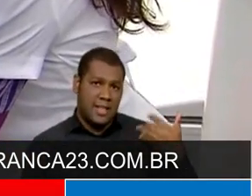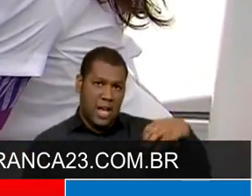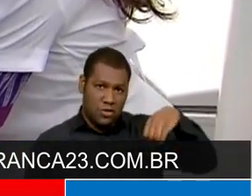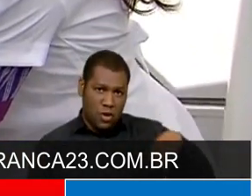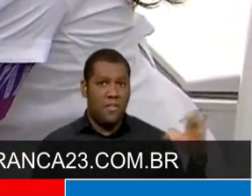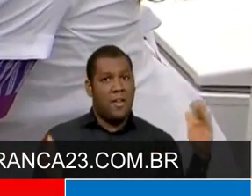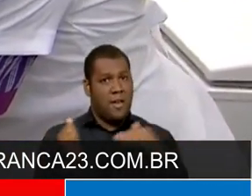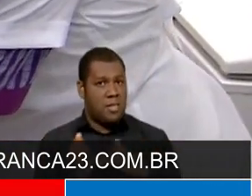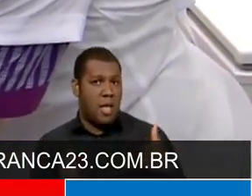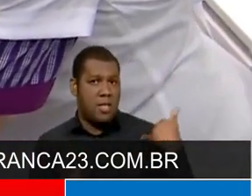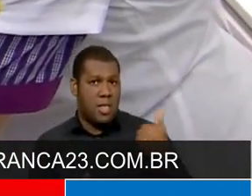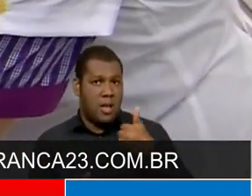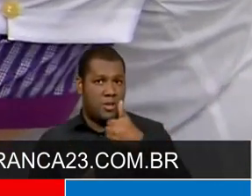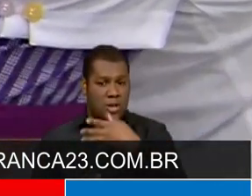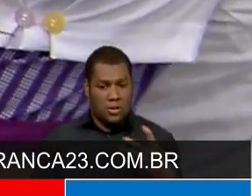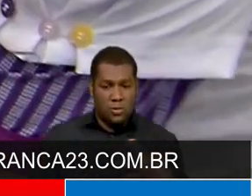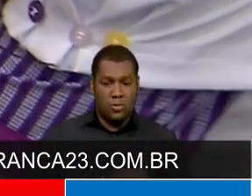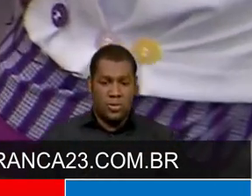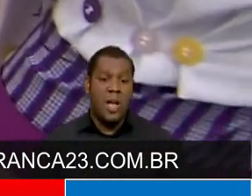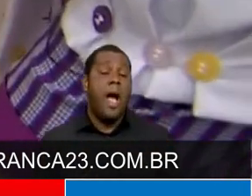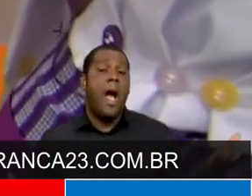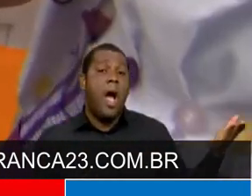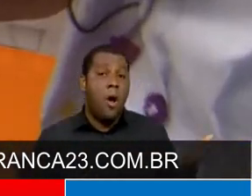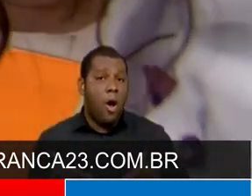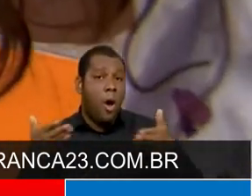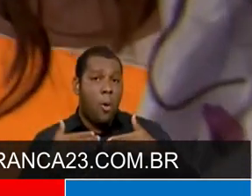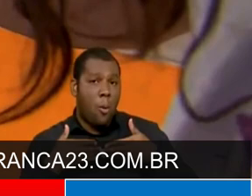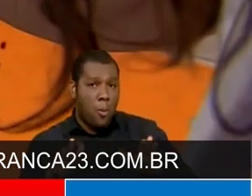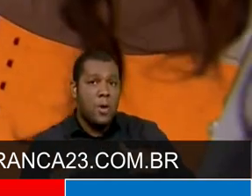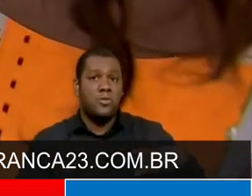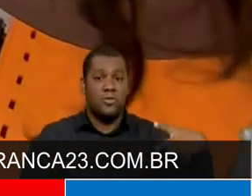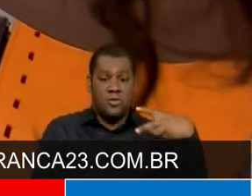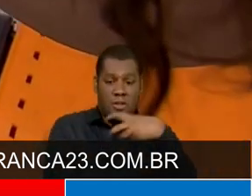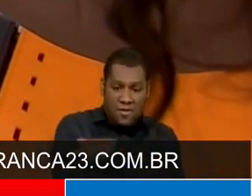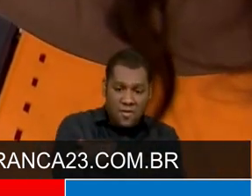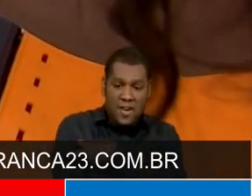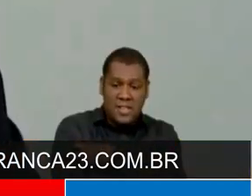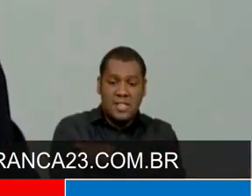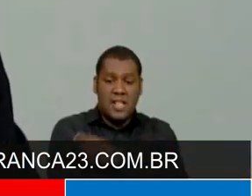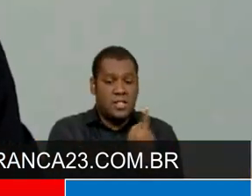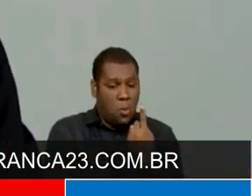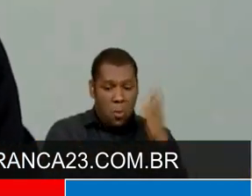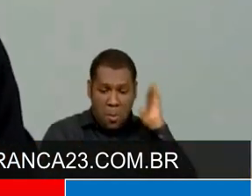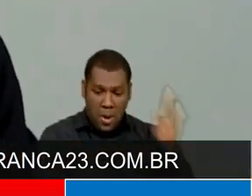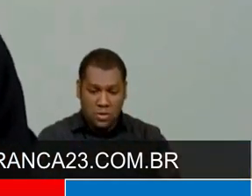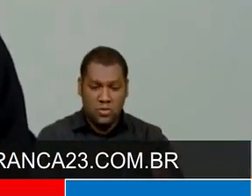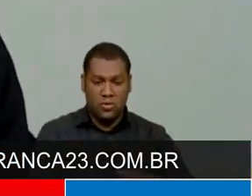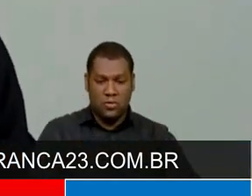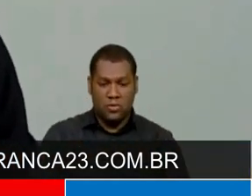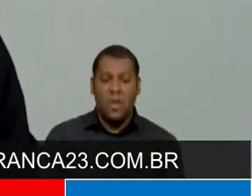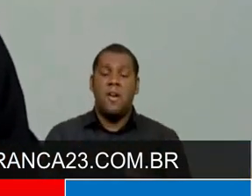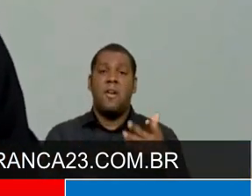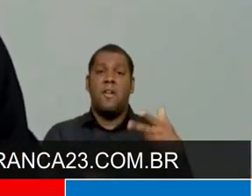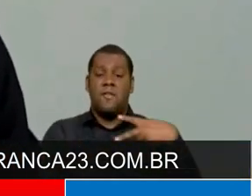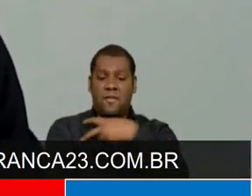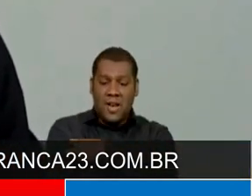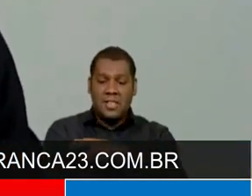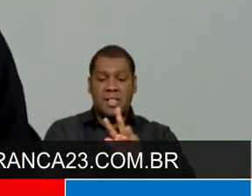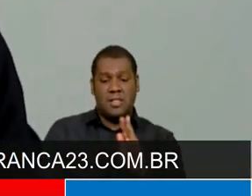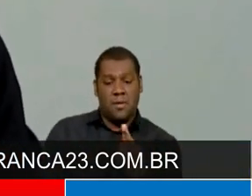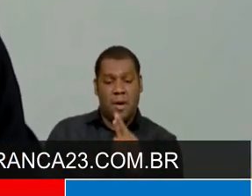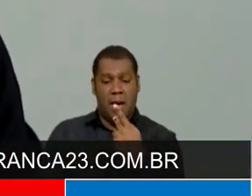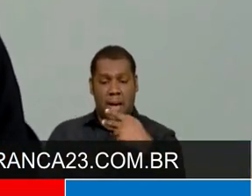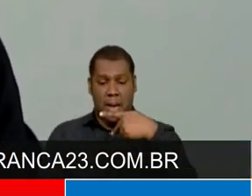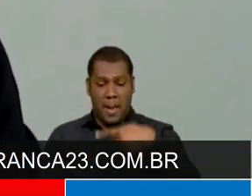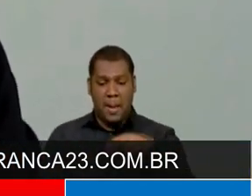os índices de imunização, a partir de agora a vacina será aplicada em dose única. A vacina do HPV está disponível no SUS,